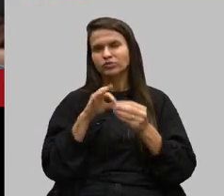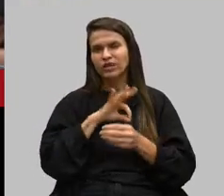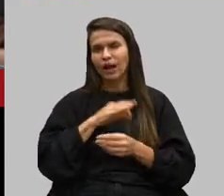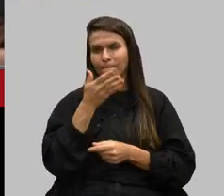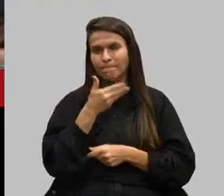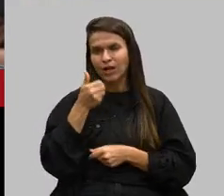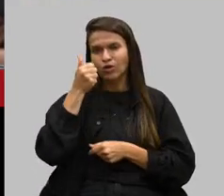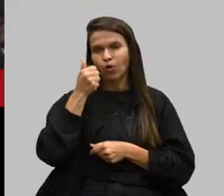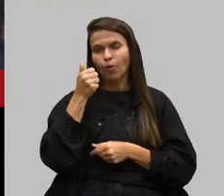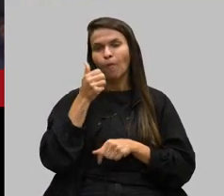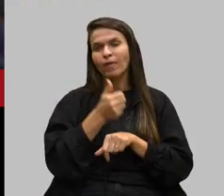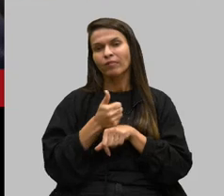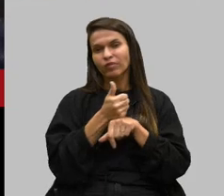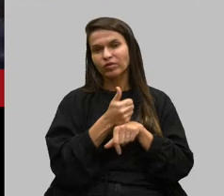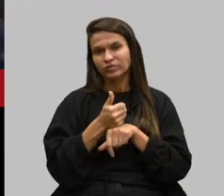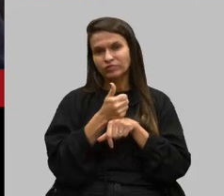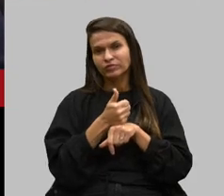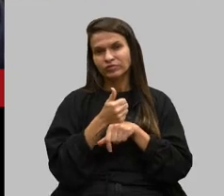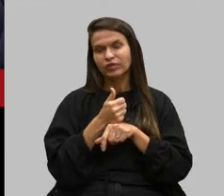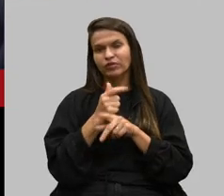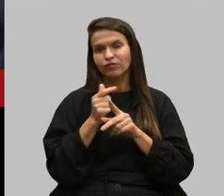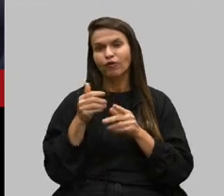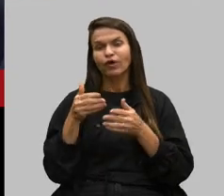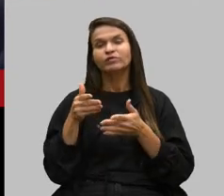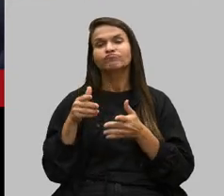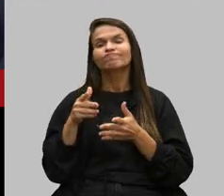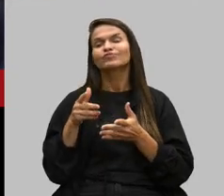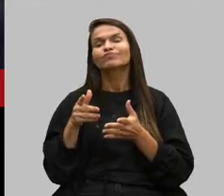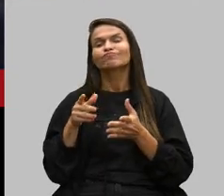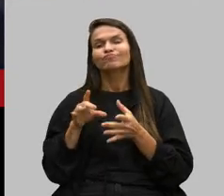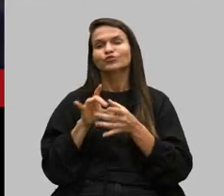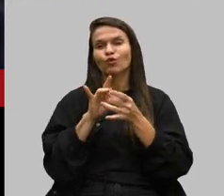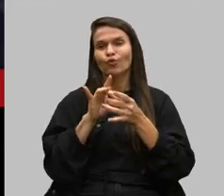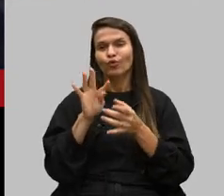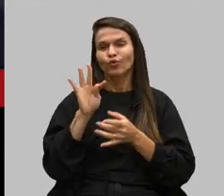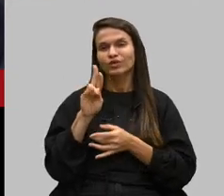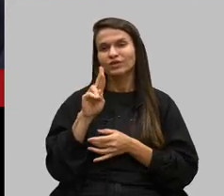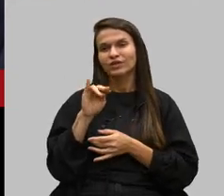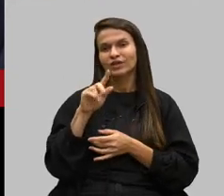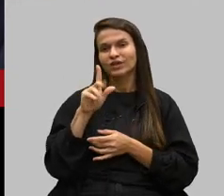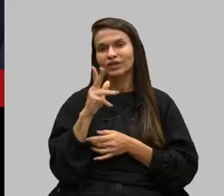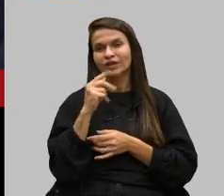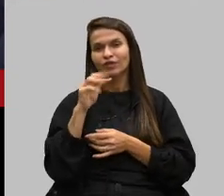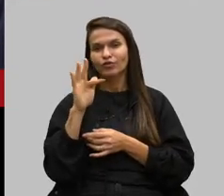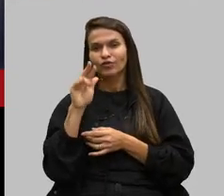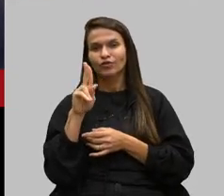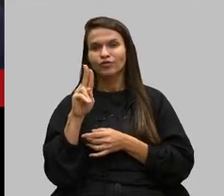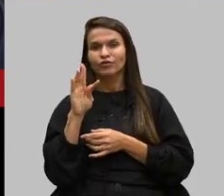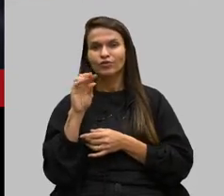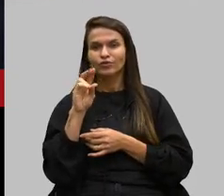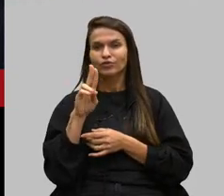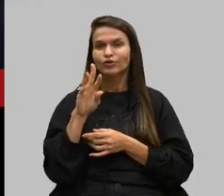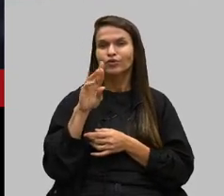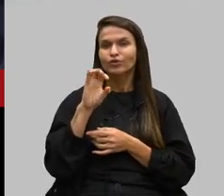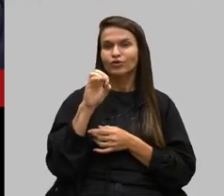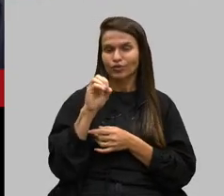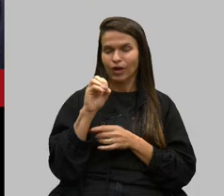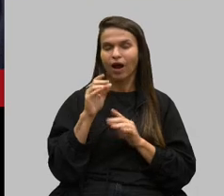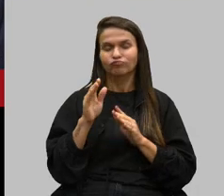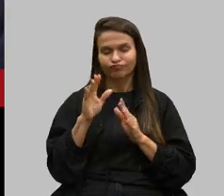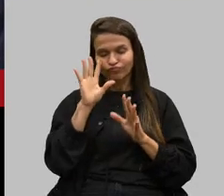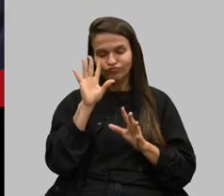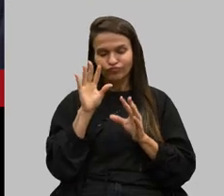numa profissão que foi tras do Futuro e só para complementar e finalizar questão do ipseng